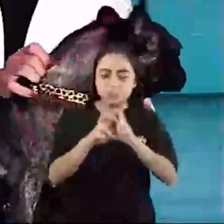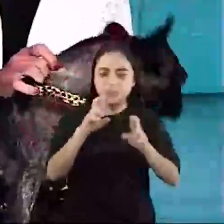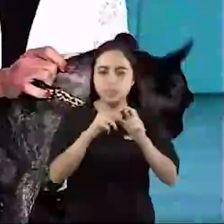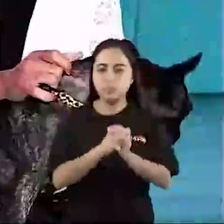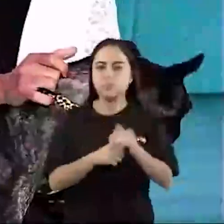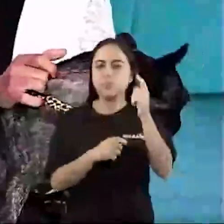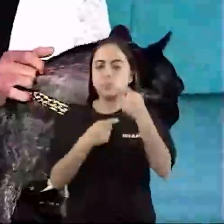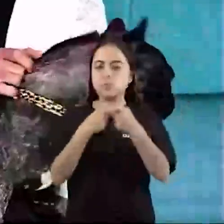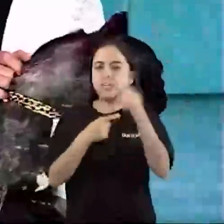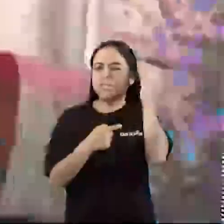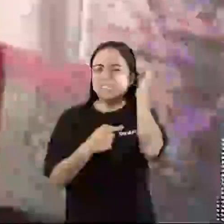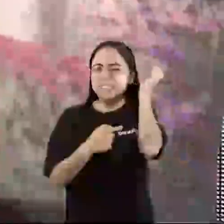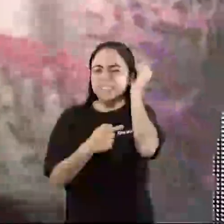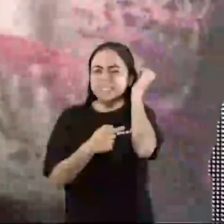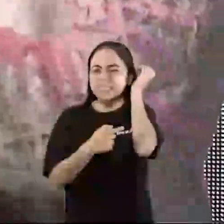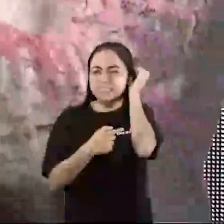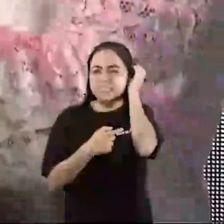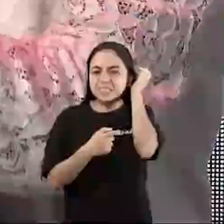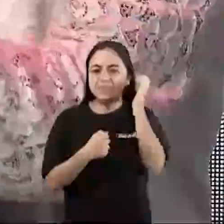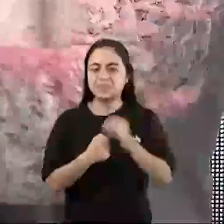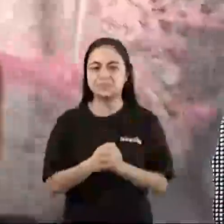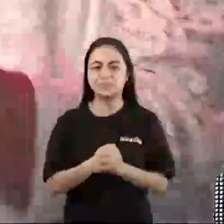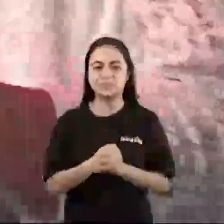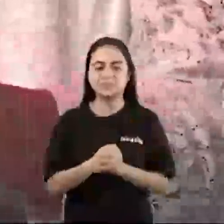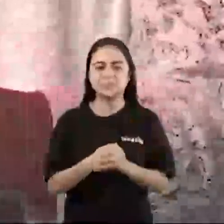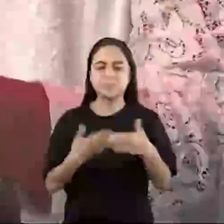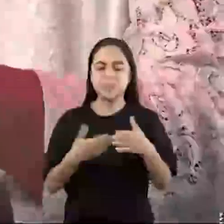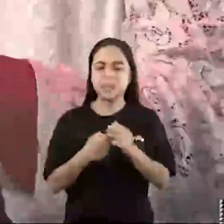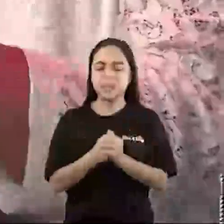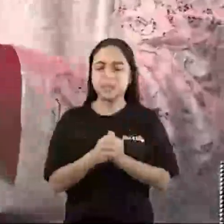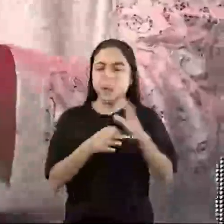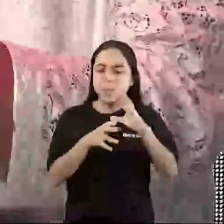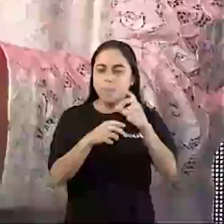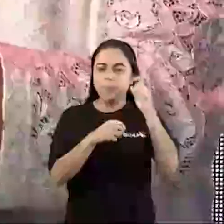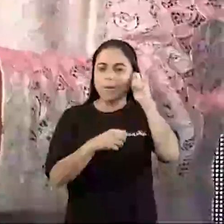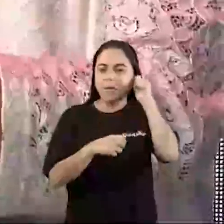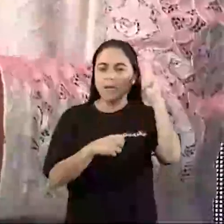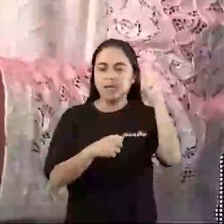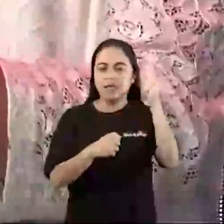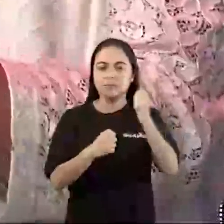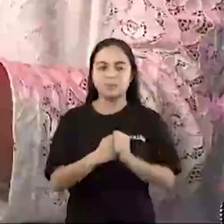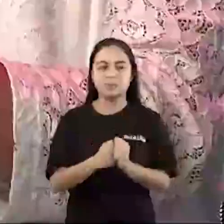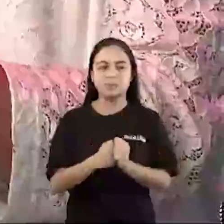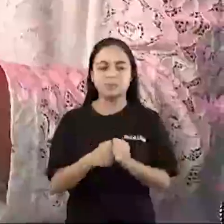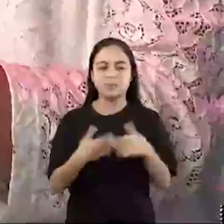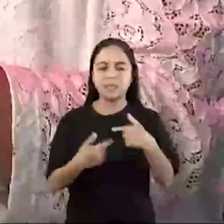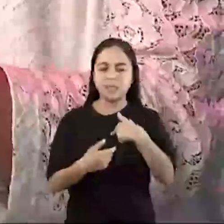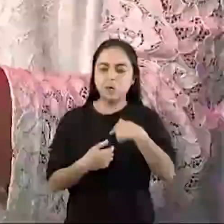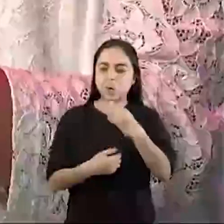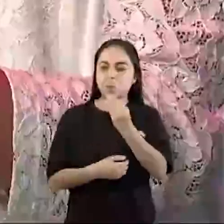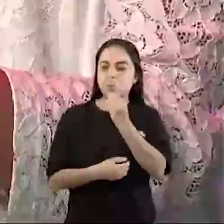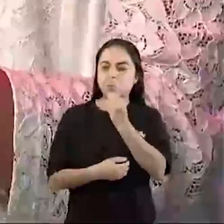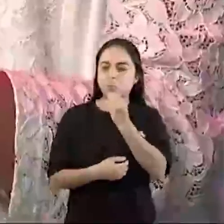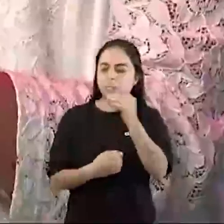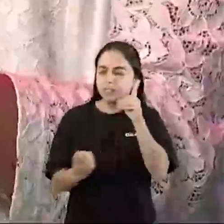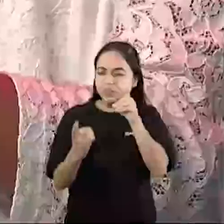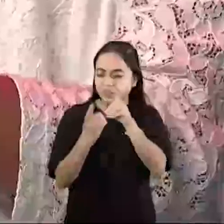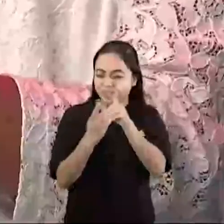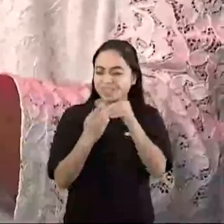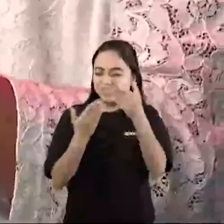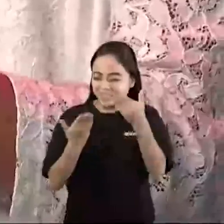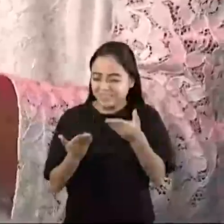Vamos colher, então, a cito da orelha da pipa para a gente examinar. Gente, eu estou tendo a oportunidade de atender a